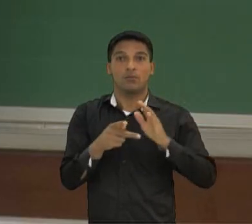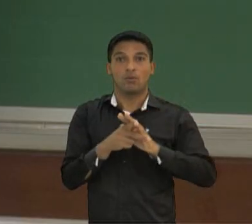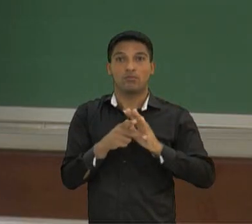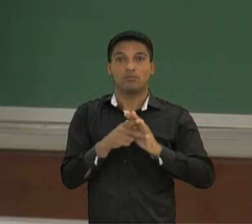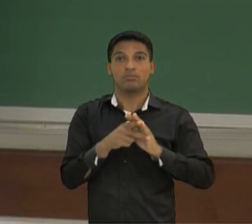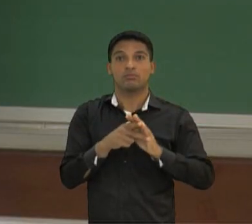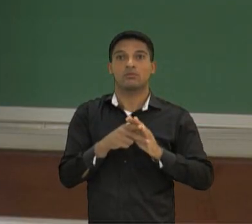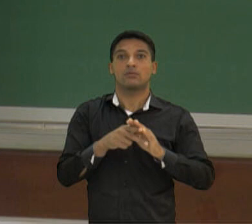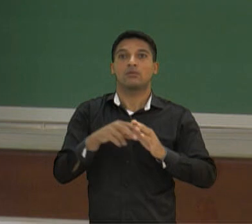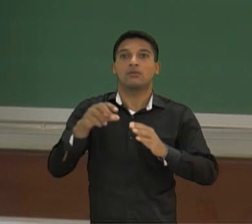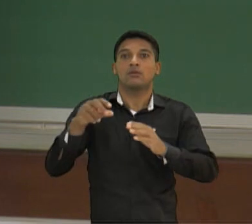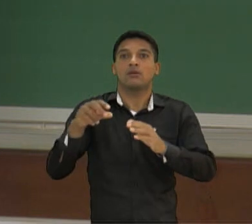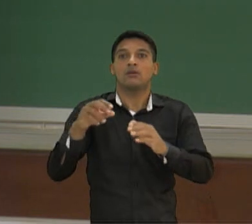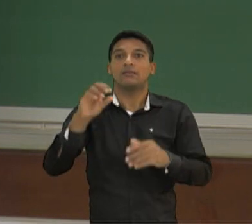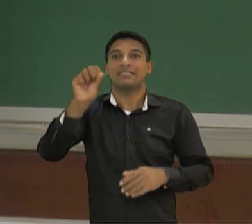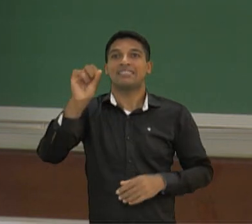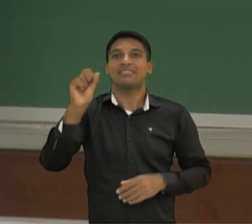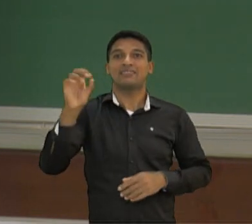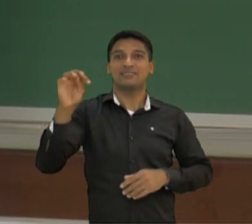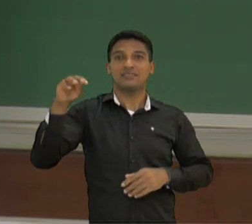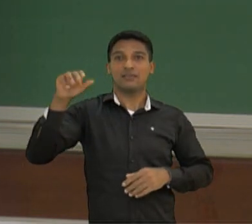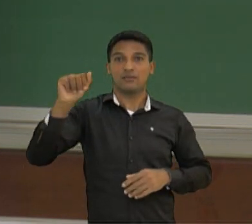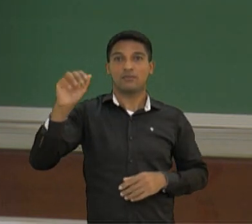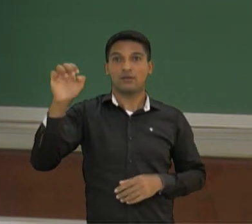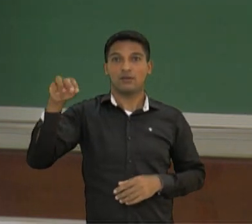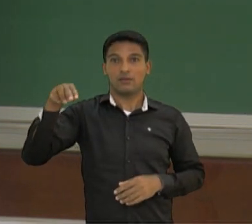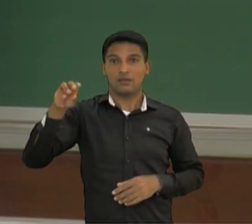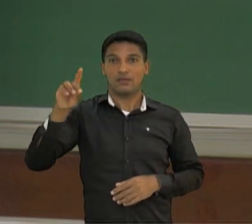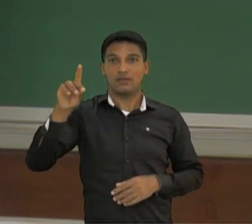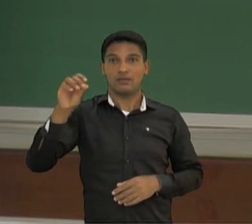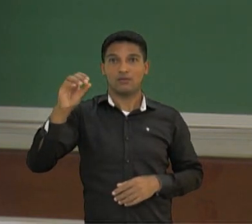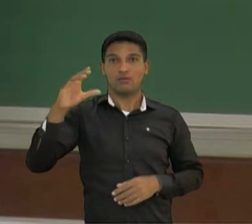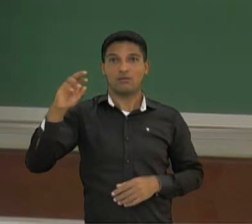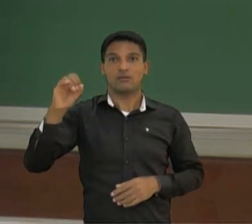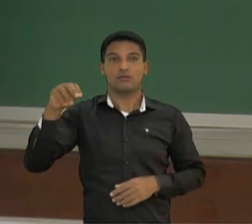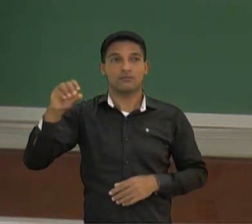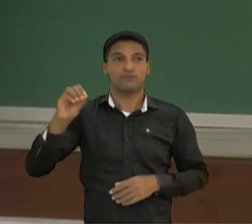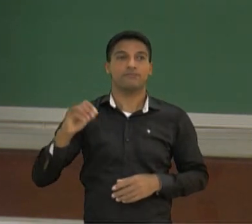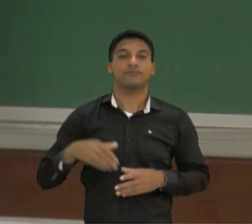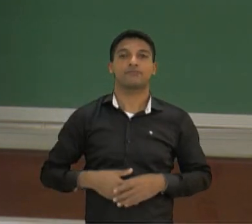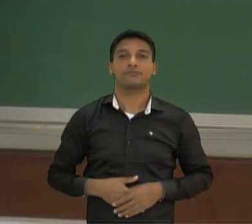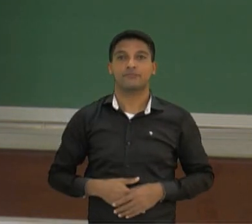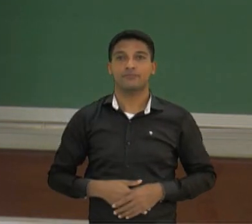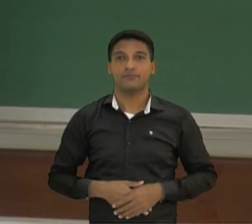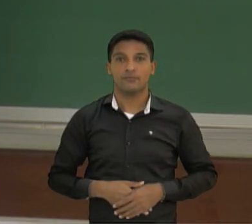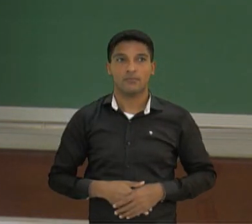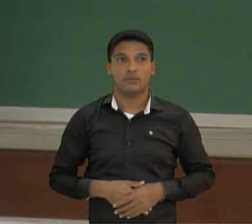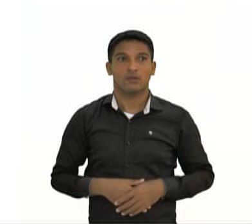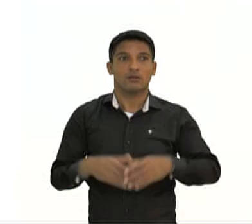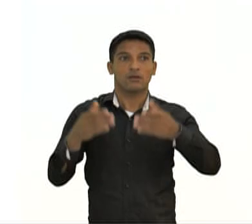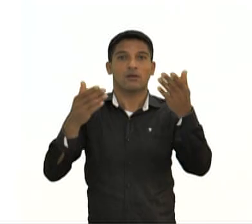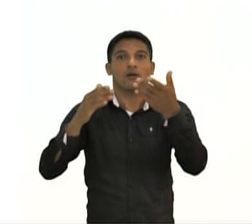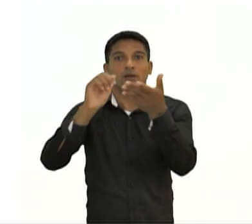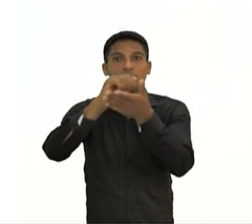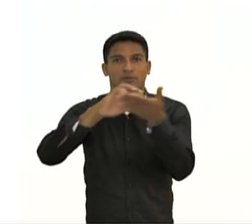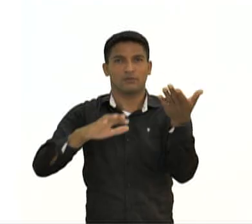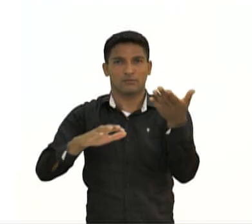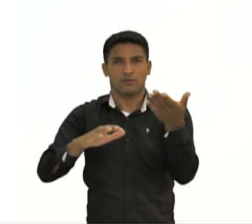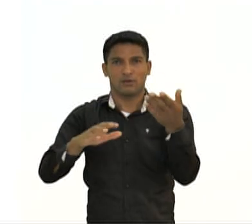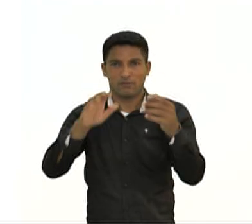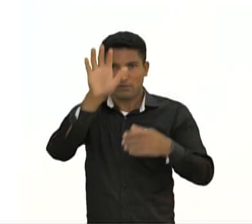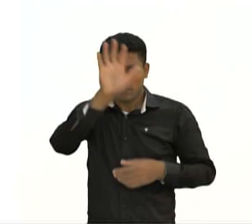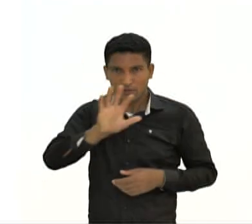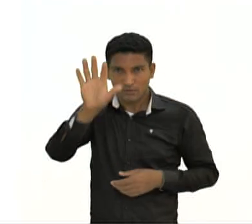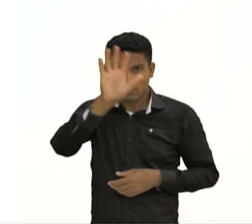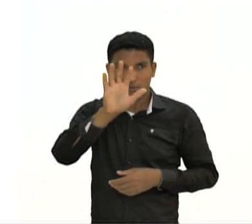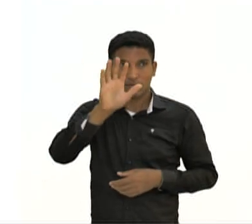endócrino, acertou. E vamos para o nosso último exercício. Analise a figura abaixo. Então, tem a produção de ATP e para